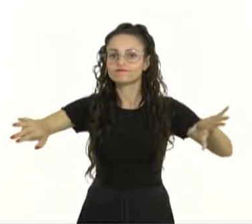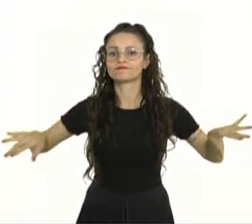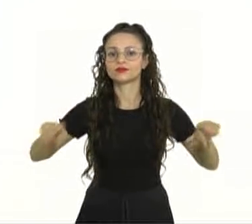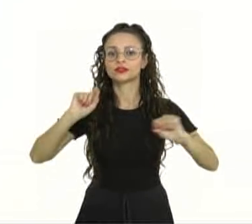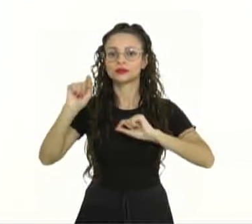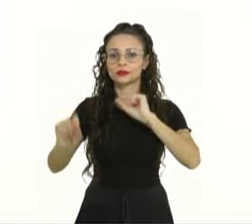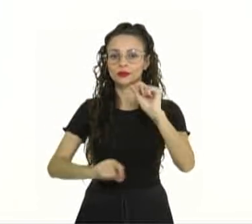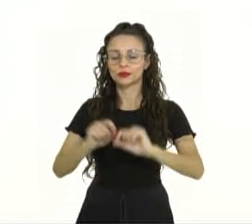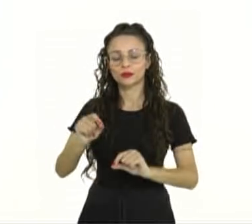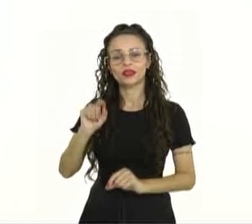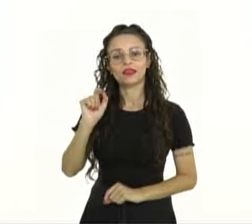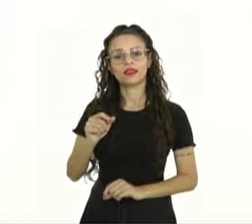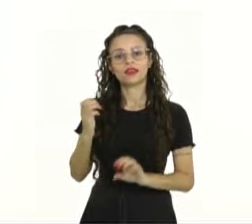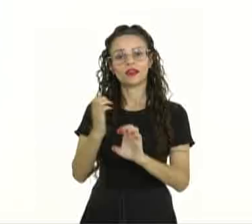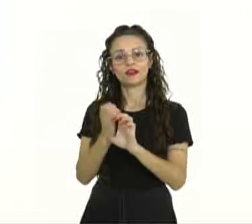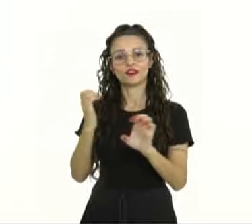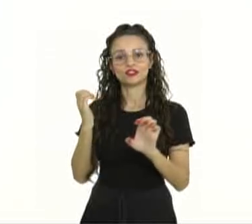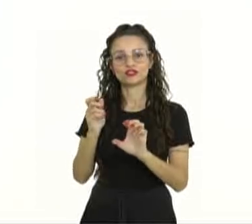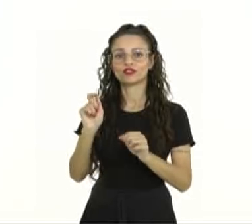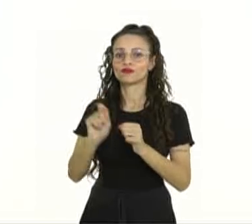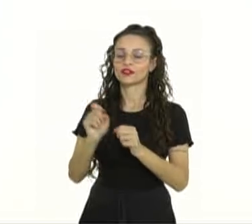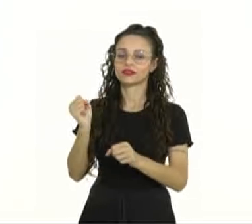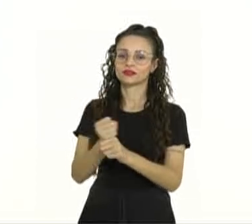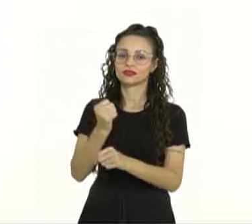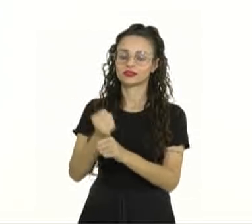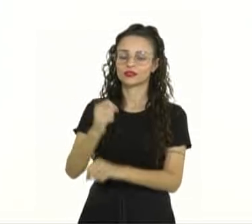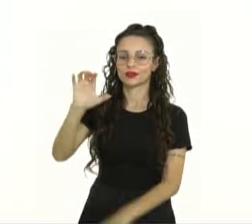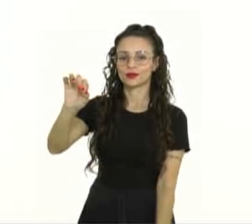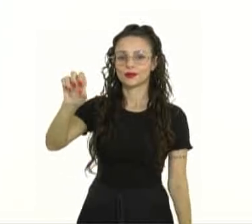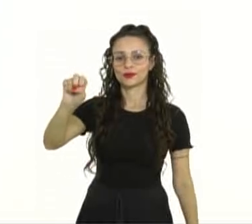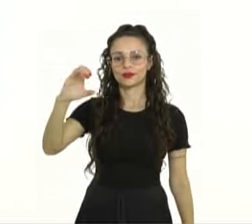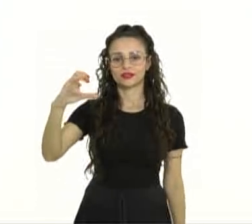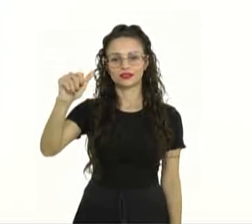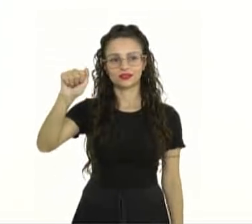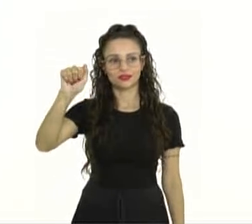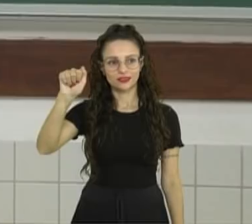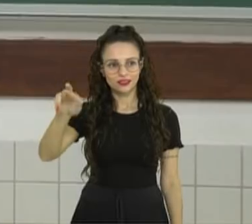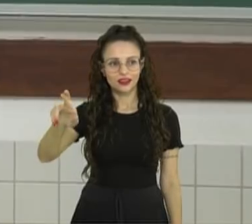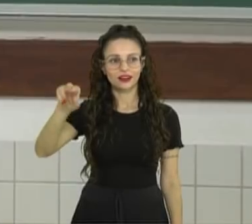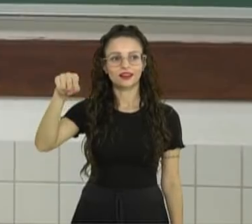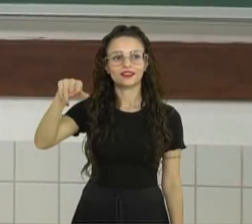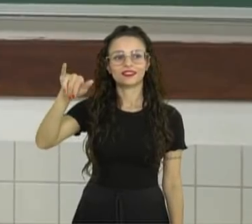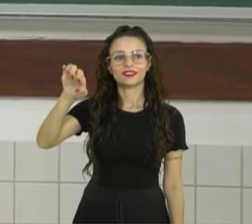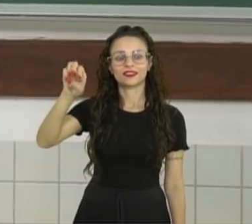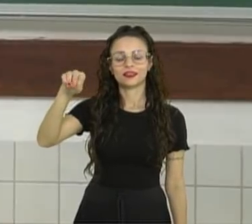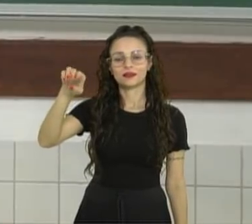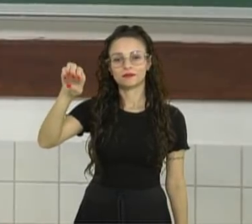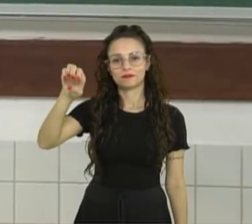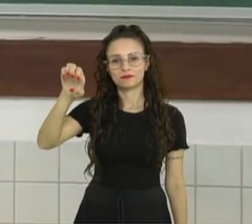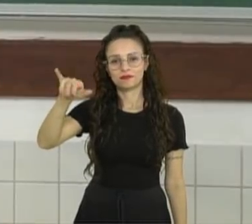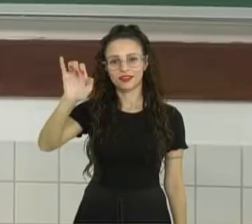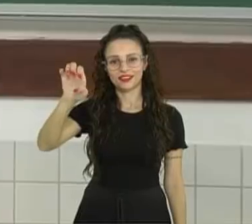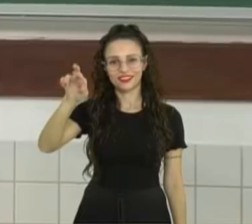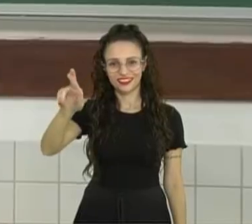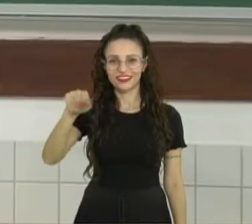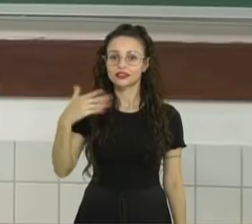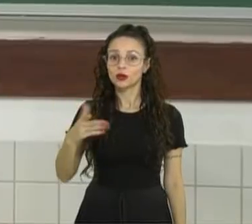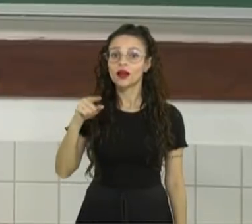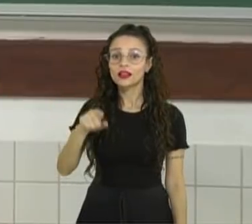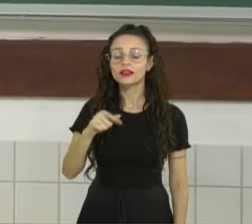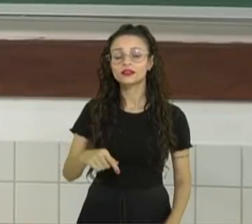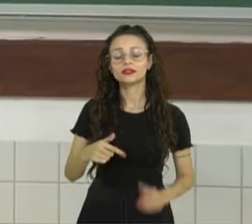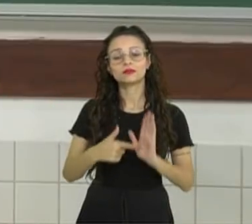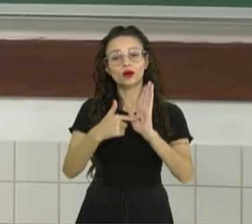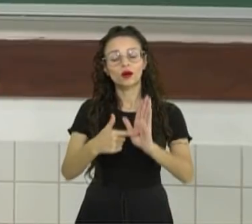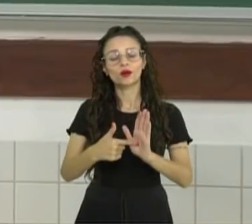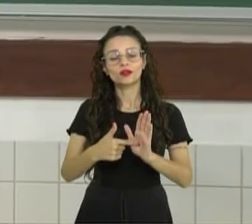Oscar Niemeyer e o engenheiro Joaquim Cardoso como os principais prédios públicos da cidade. Então ele é a representação dos poderes, dos principais poderes,